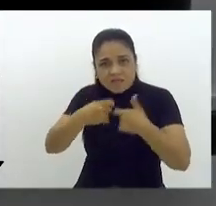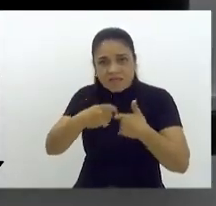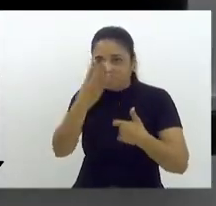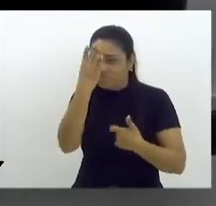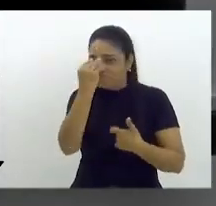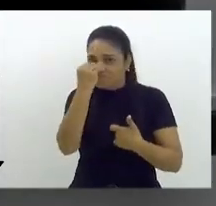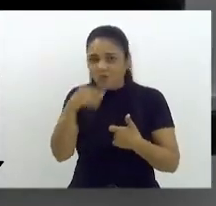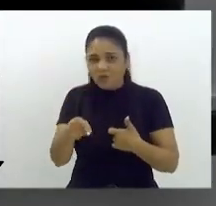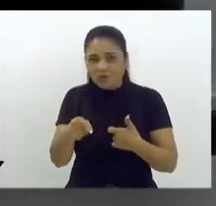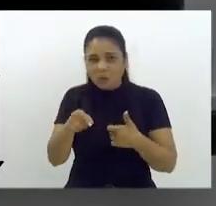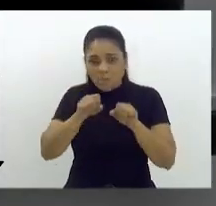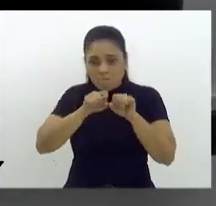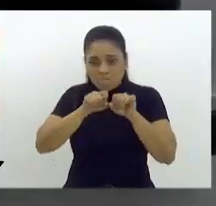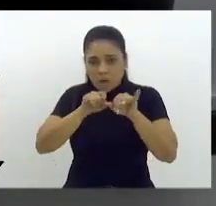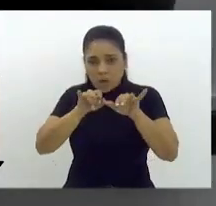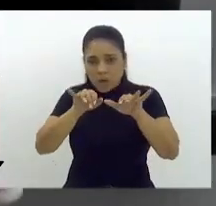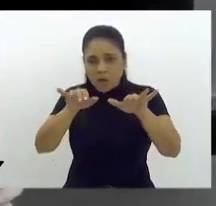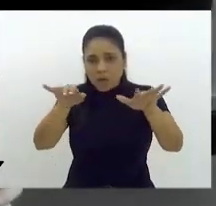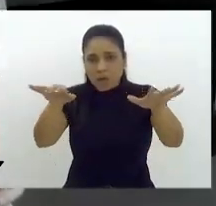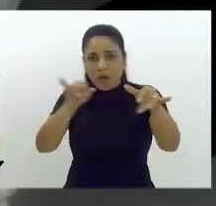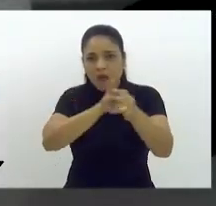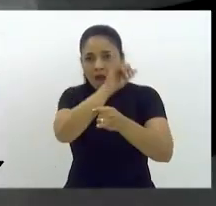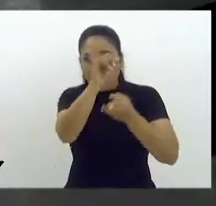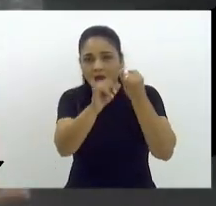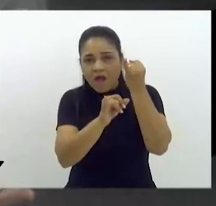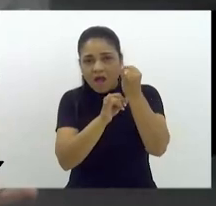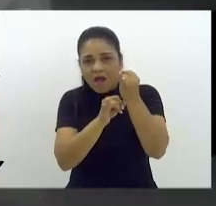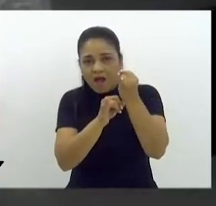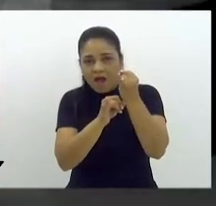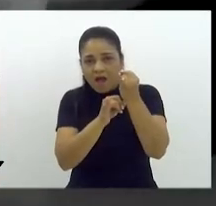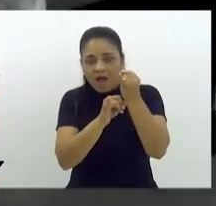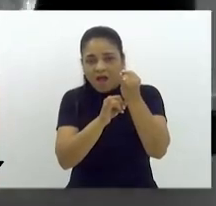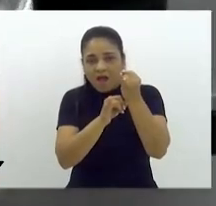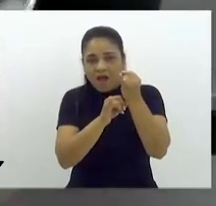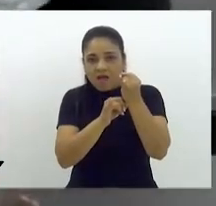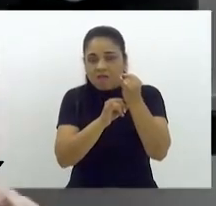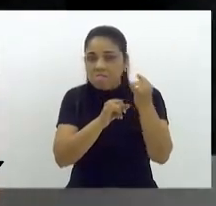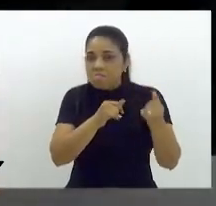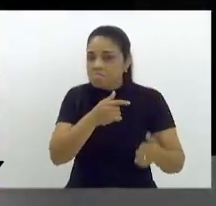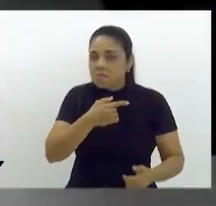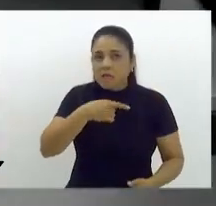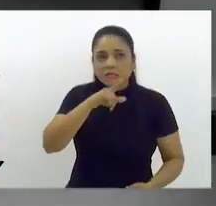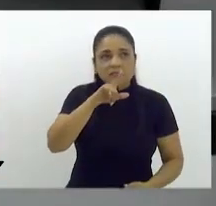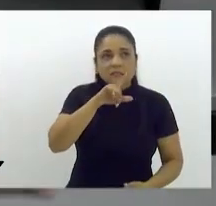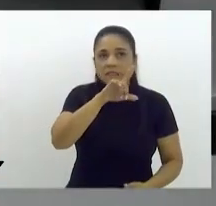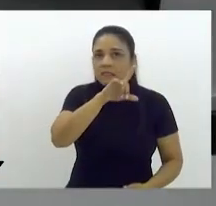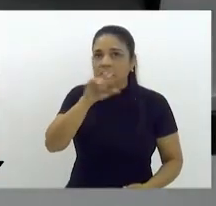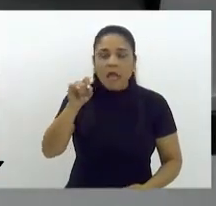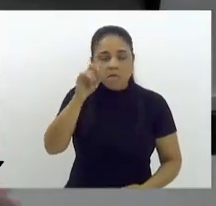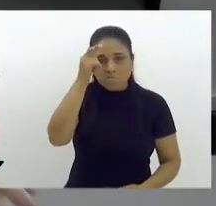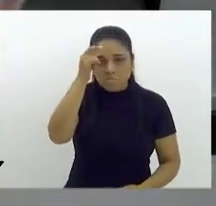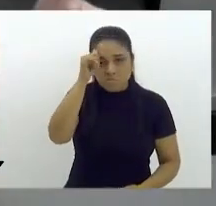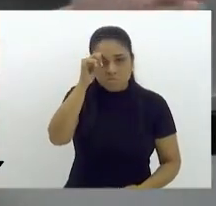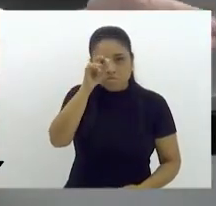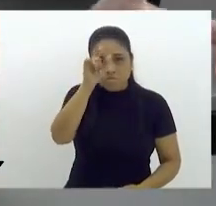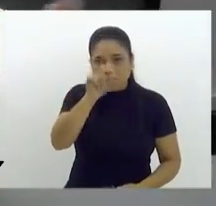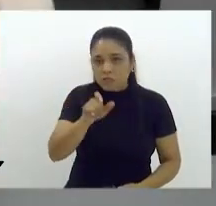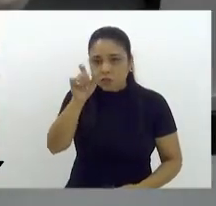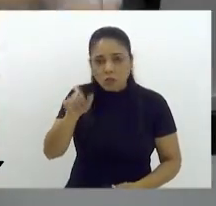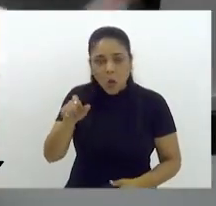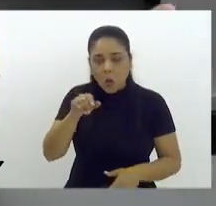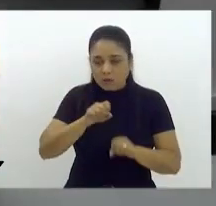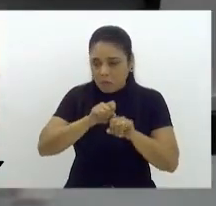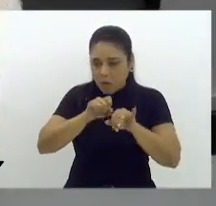em fração de segundos para milhares de pessoas né para centenas de pessoas pelo menos né pode se espalhar muita gente teve